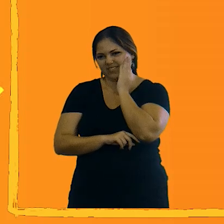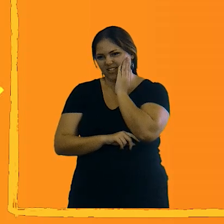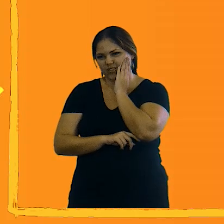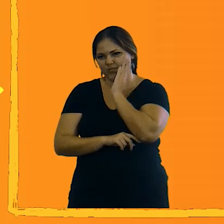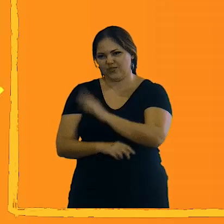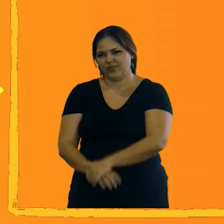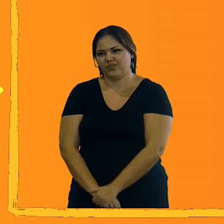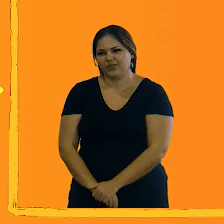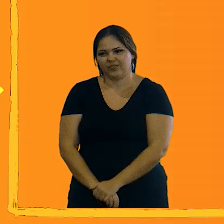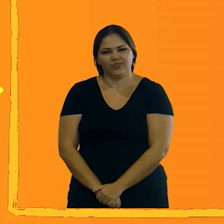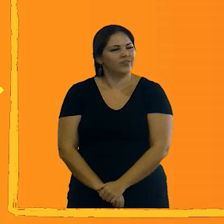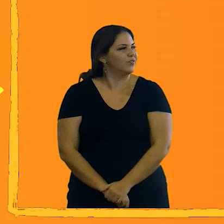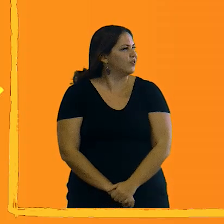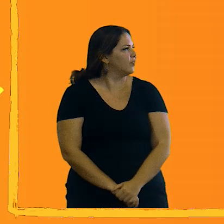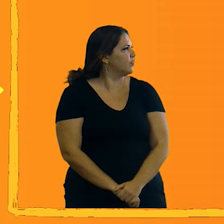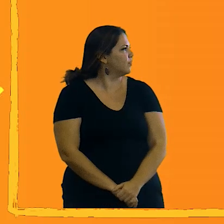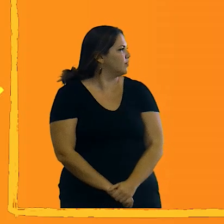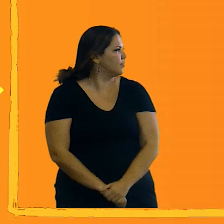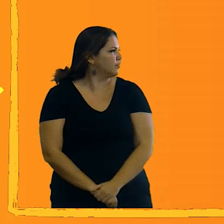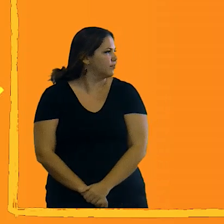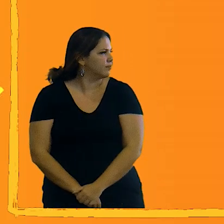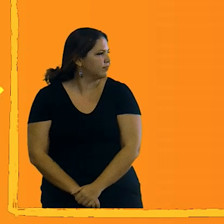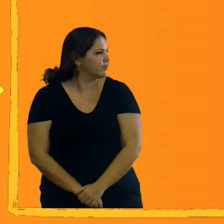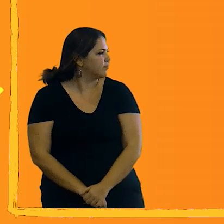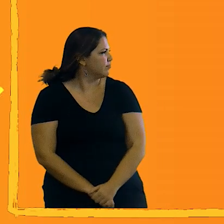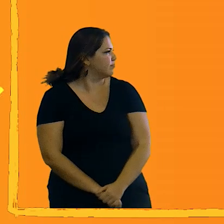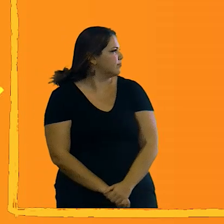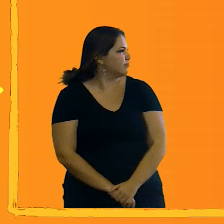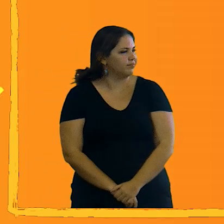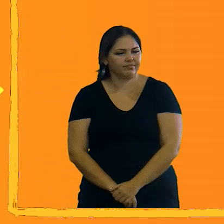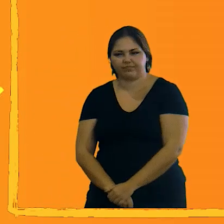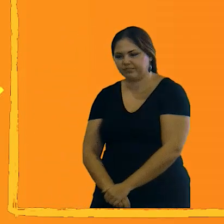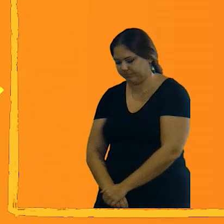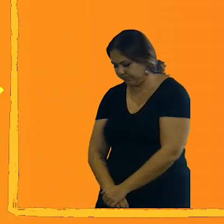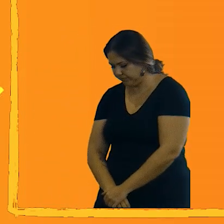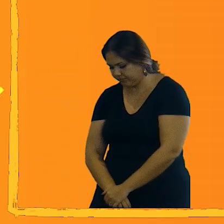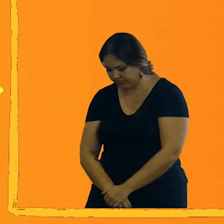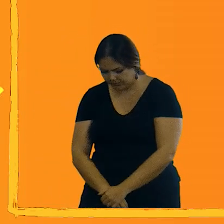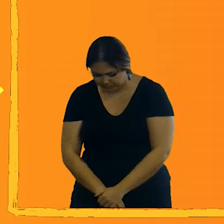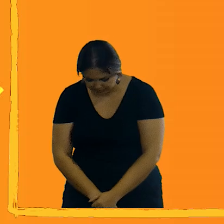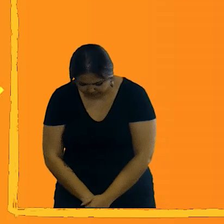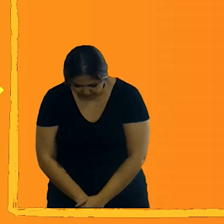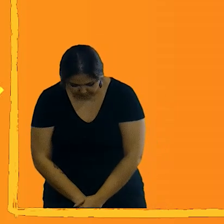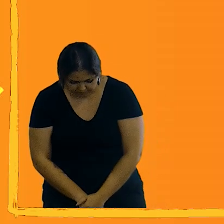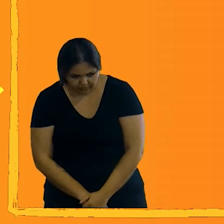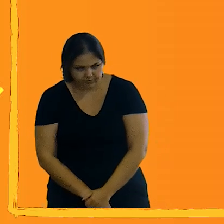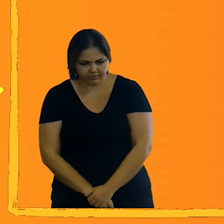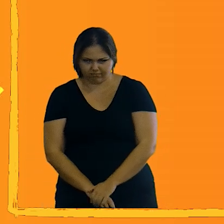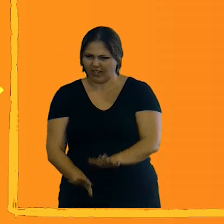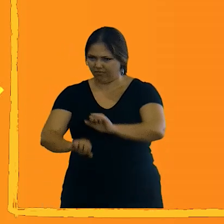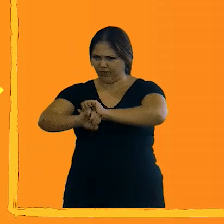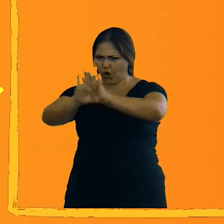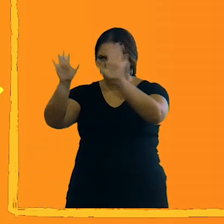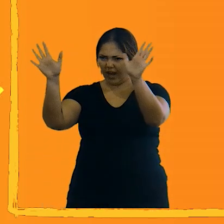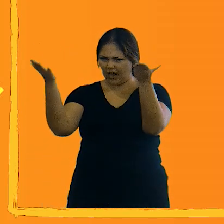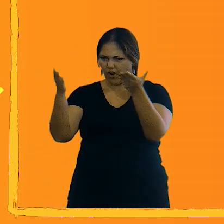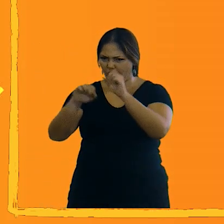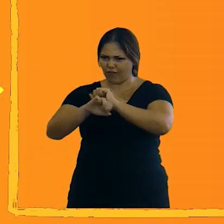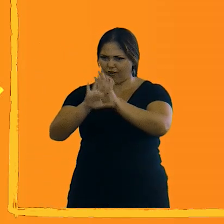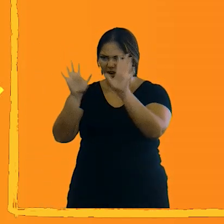vamos seguir ó a multiplicação tá dando uma constante galera agora